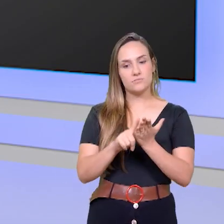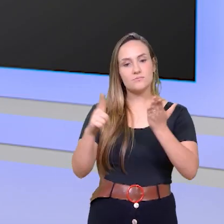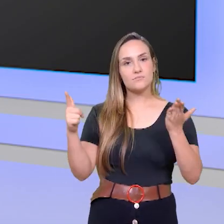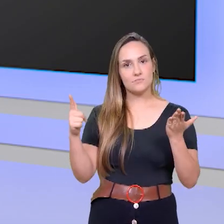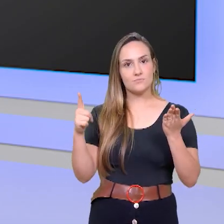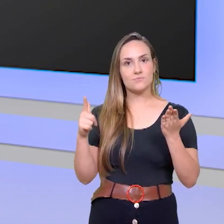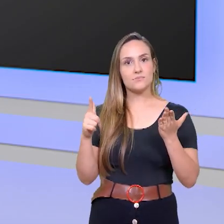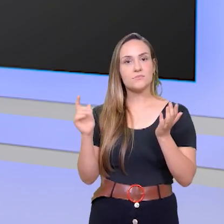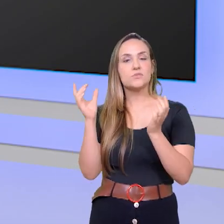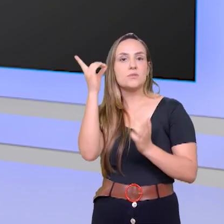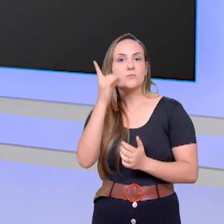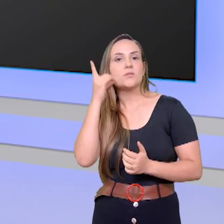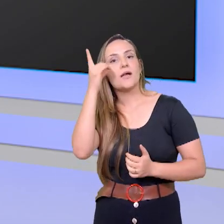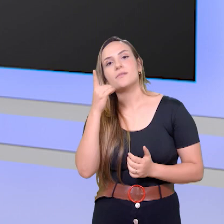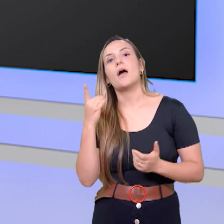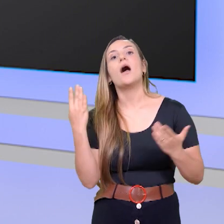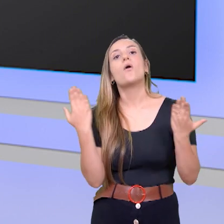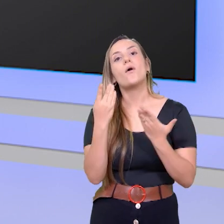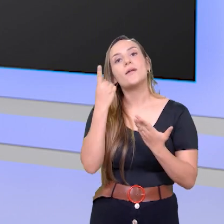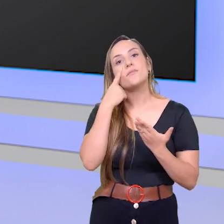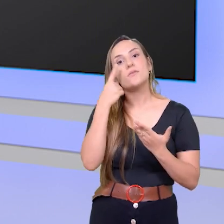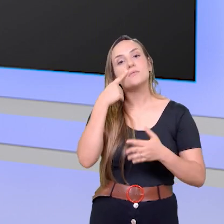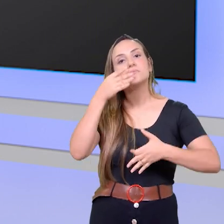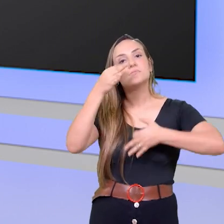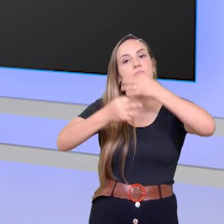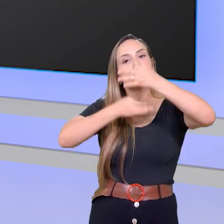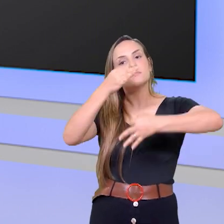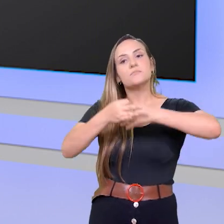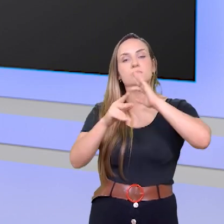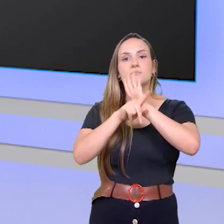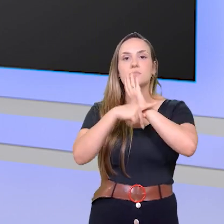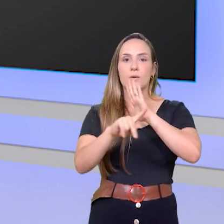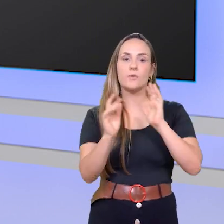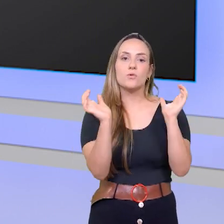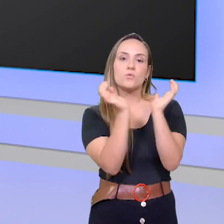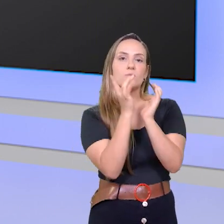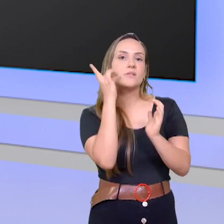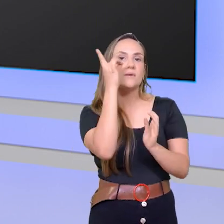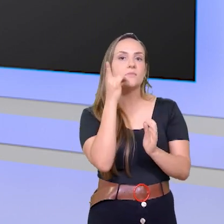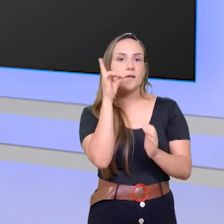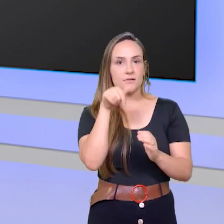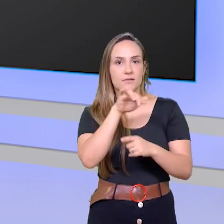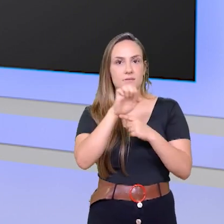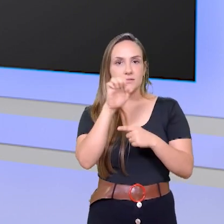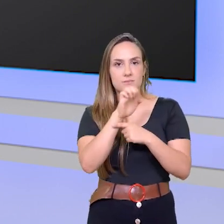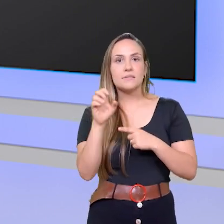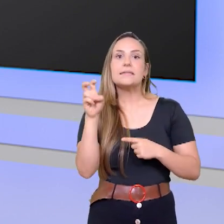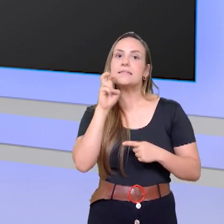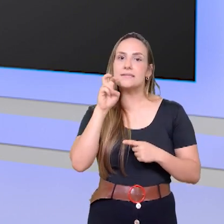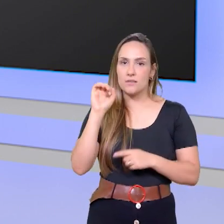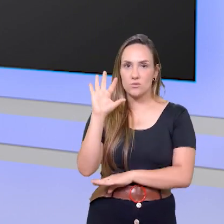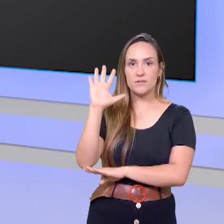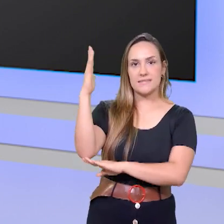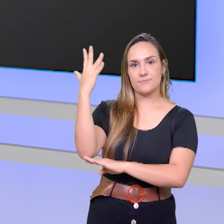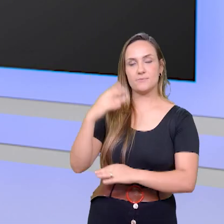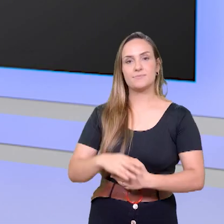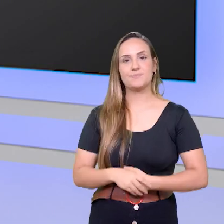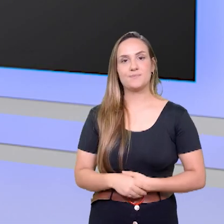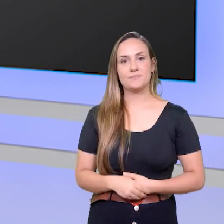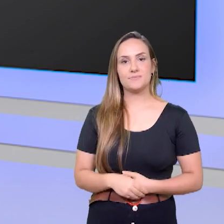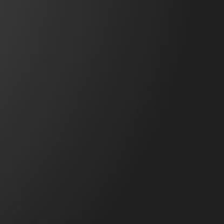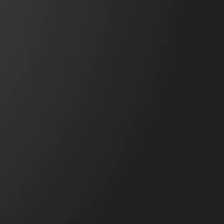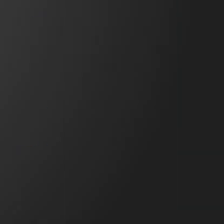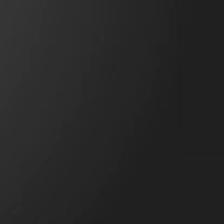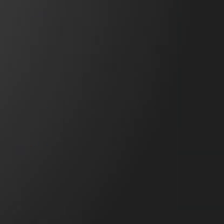Voltamos com o Jornal Parlamentar. Confira agora o quadro Fatos e Opiniões dos deputados estaduais da última